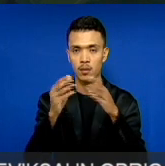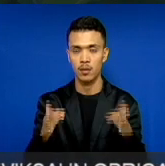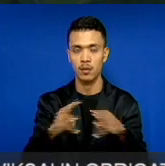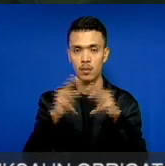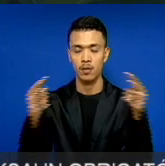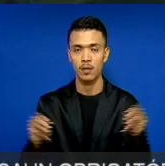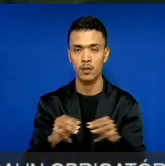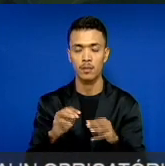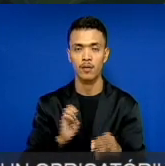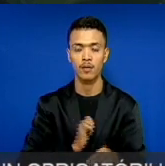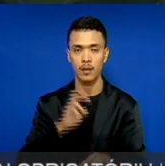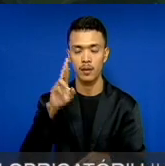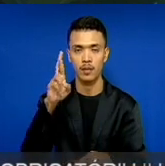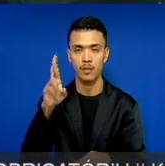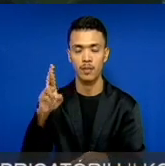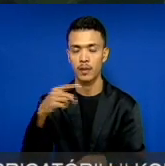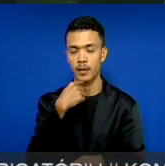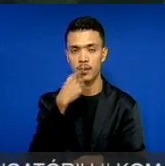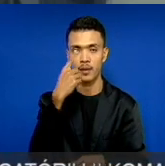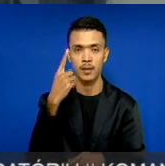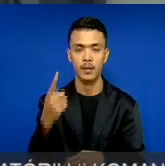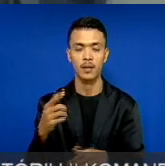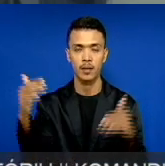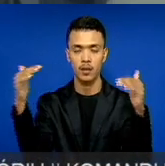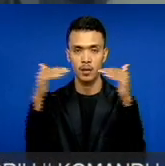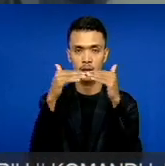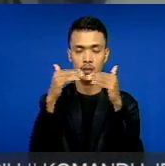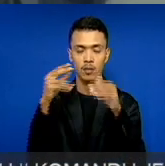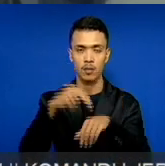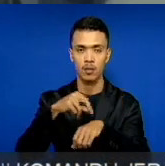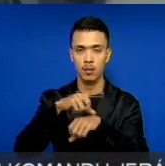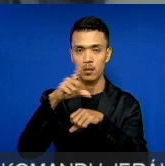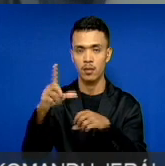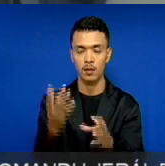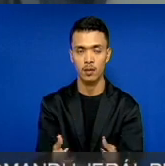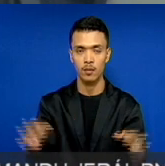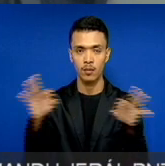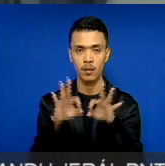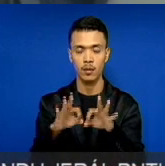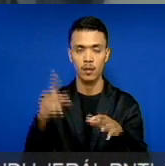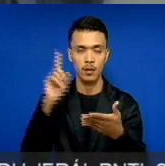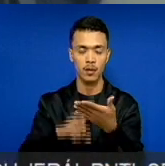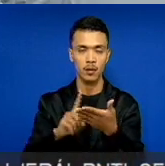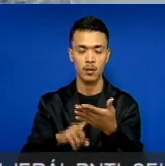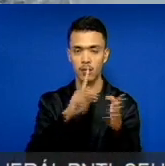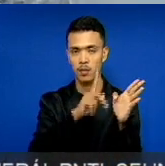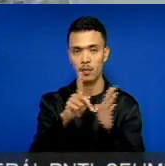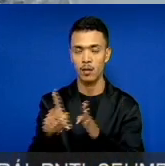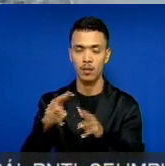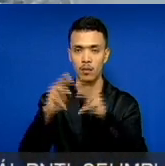município Ermera, José Martino dos Santos Hateteng, sorumuto nacional na importante Tebes, hodi discuti plano